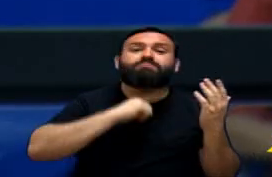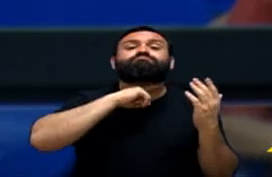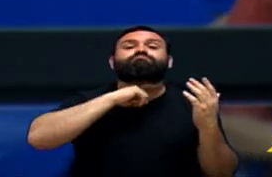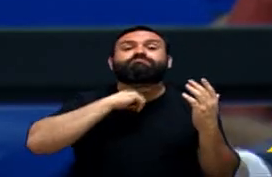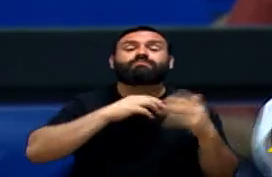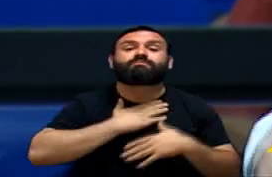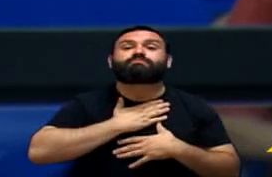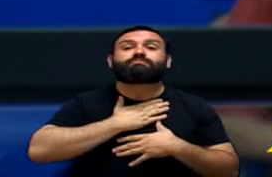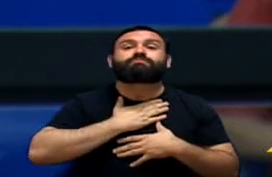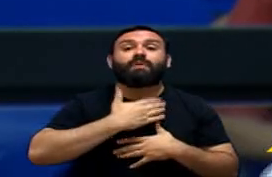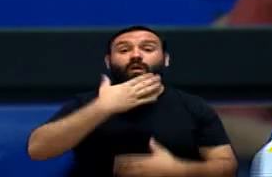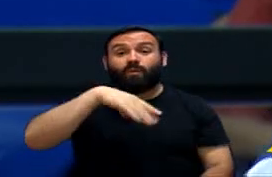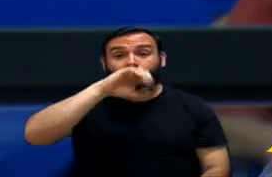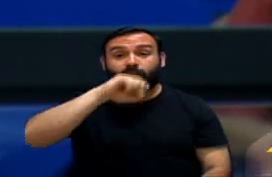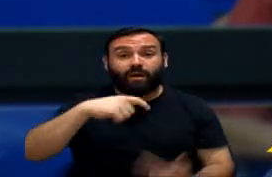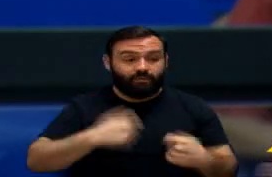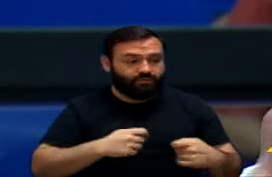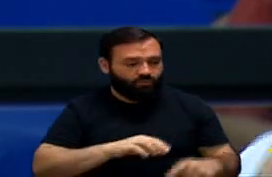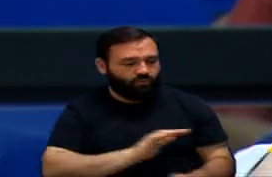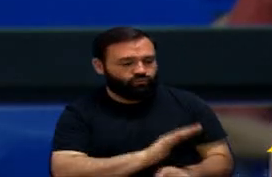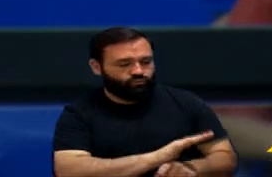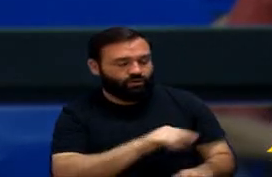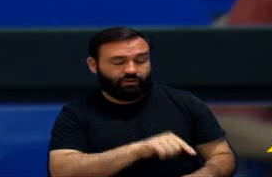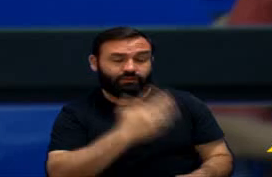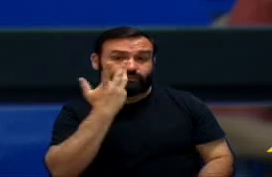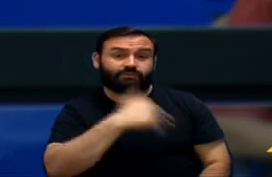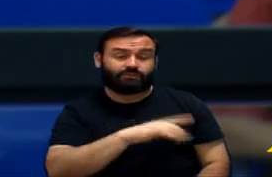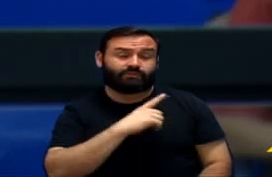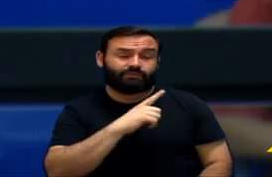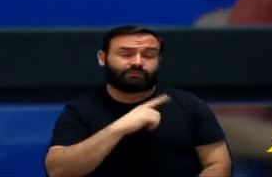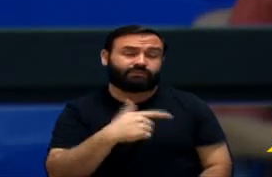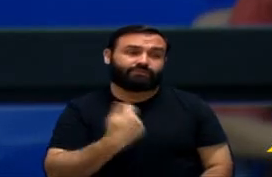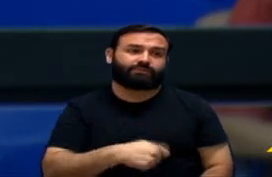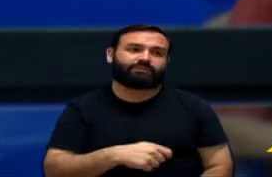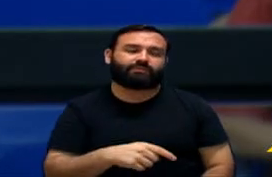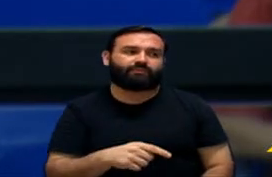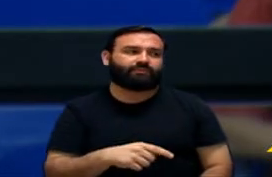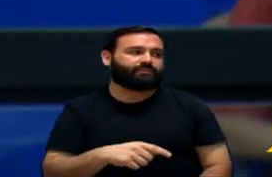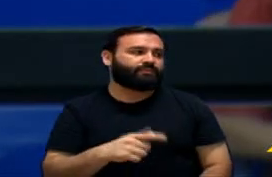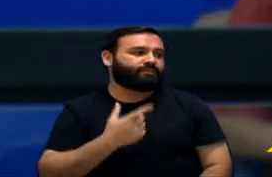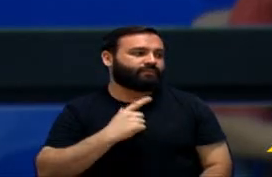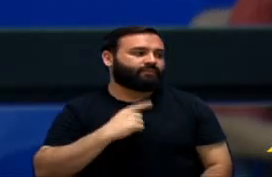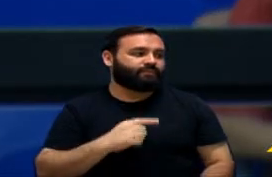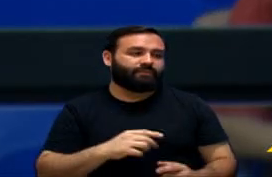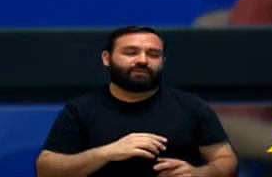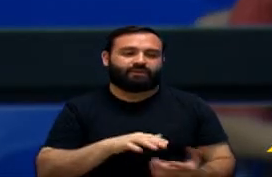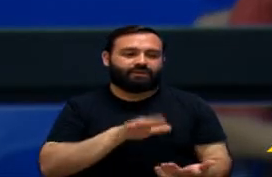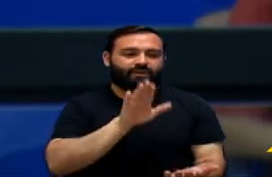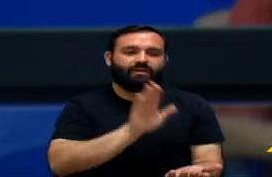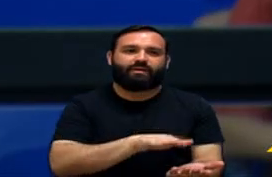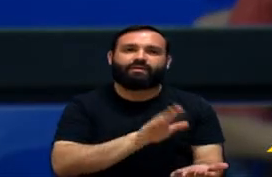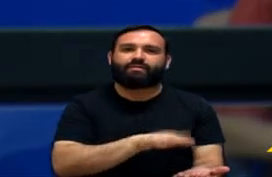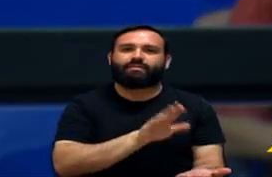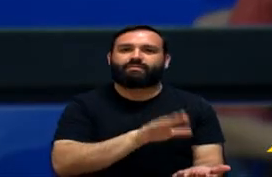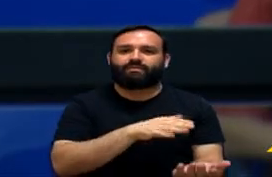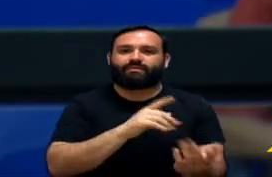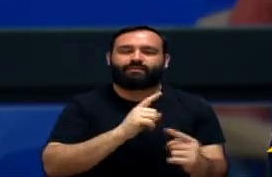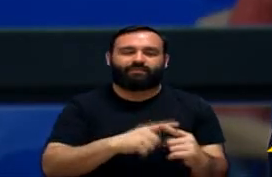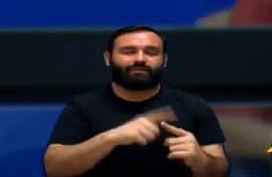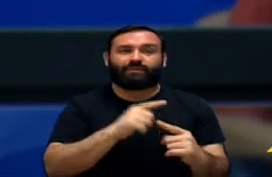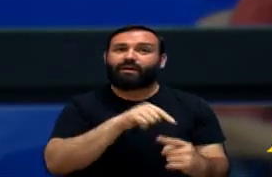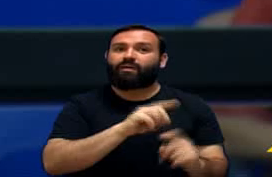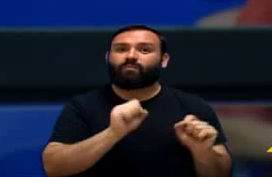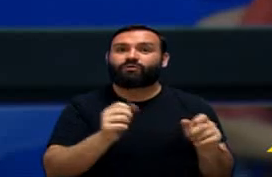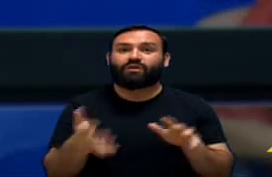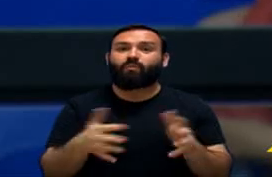né aí o pai teve que acudir a criança lá né porque teve que fazer a a aquela manobrinha de ficar batendo para senão a